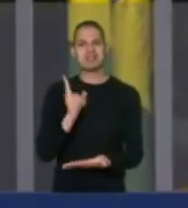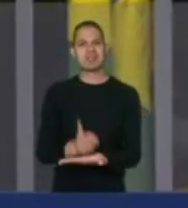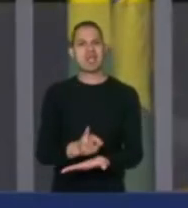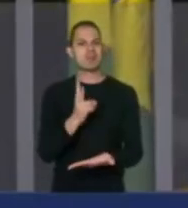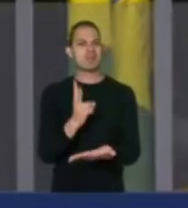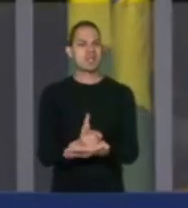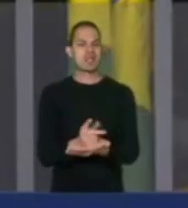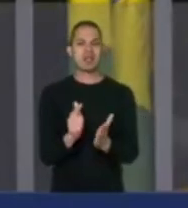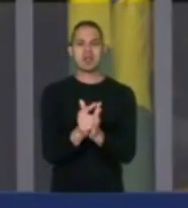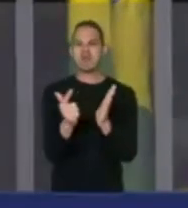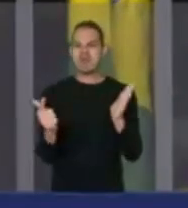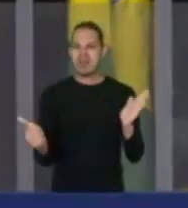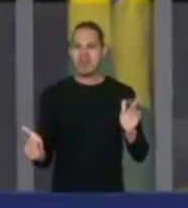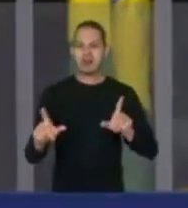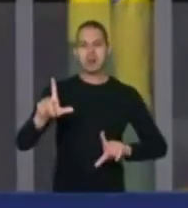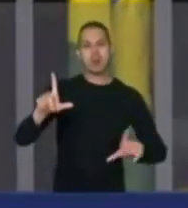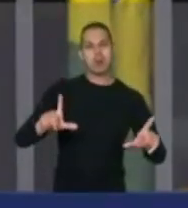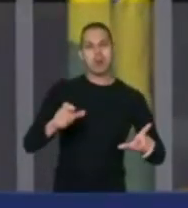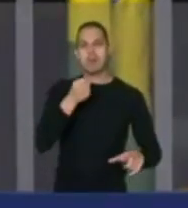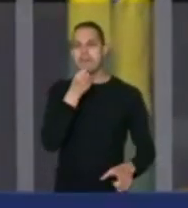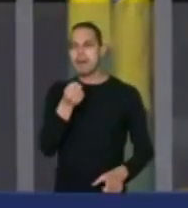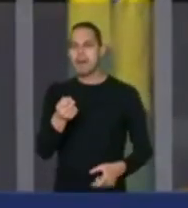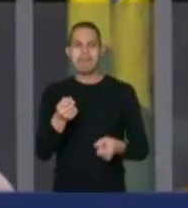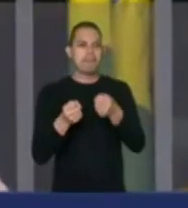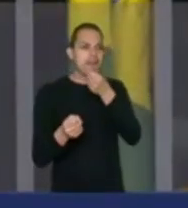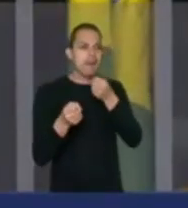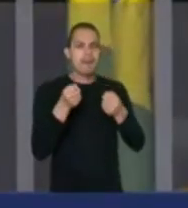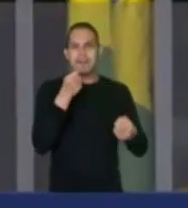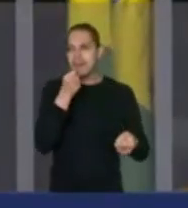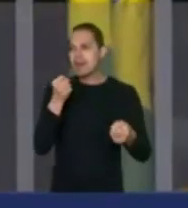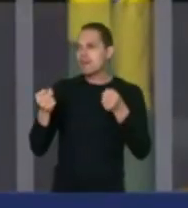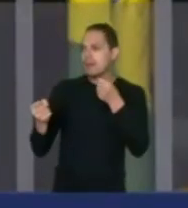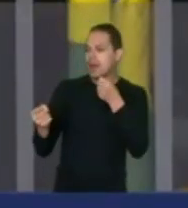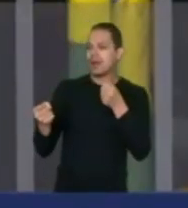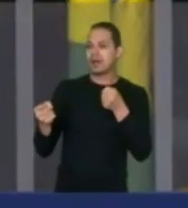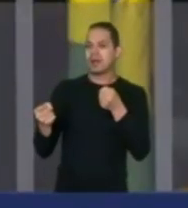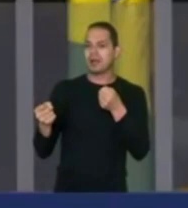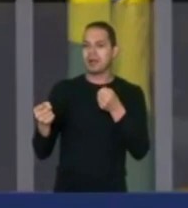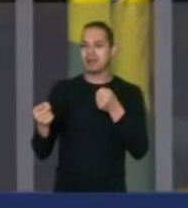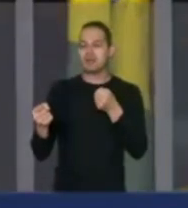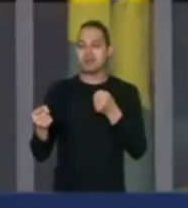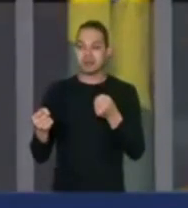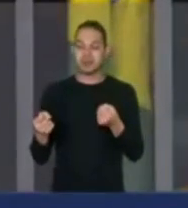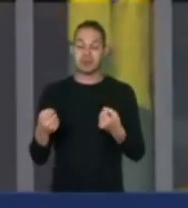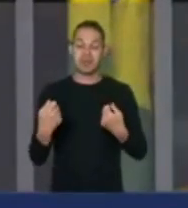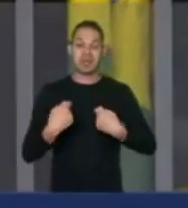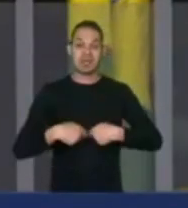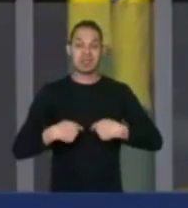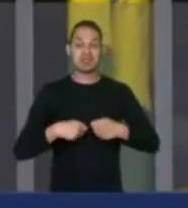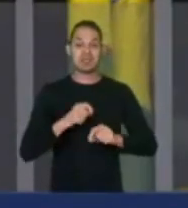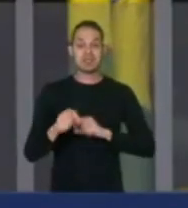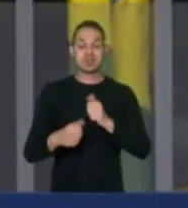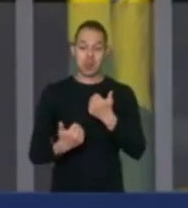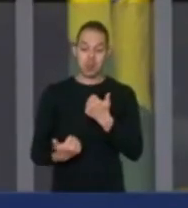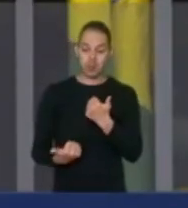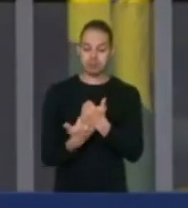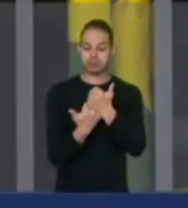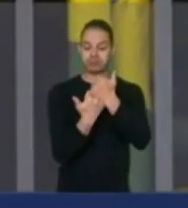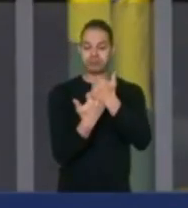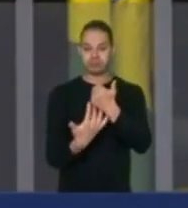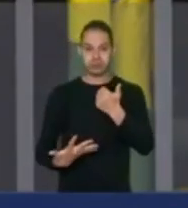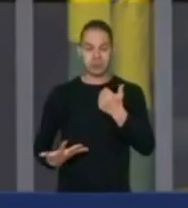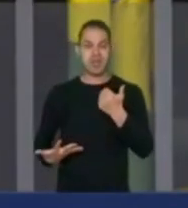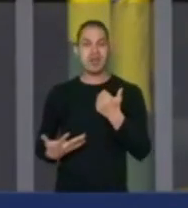imprensa dando entrevista, mas para o New York Times precisou uma spokeswoman, como diz aqui, precisou uma assessora de imprensa,